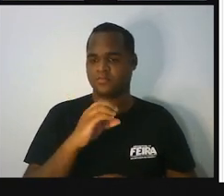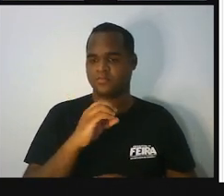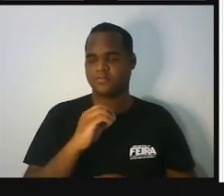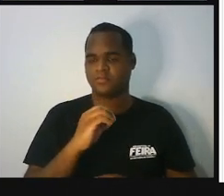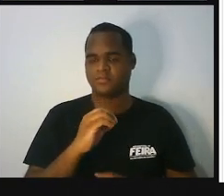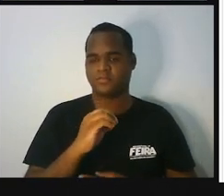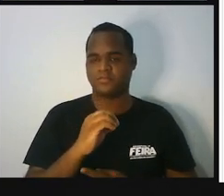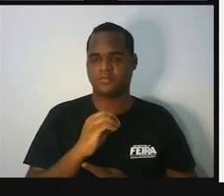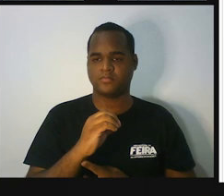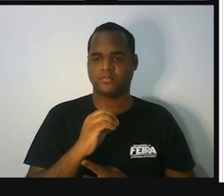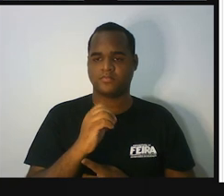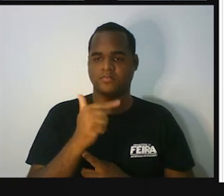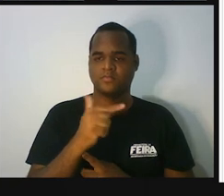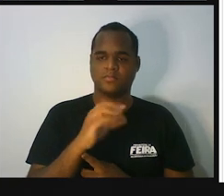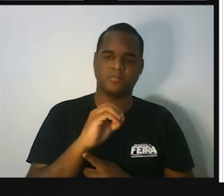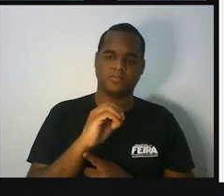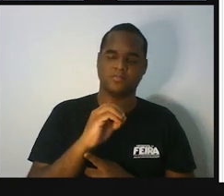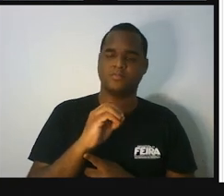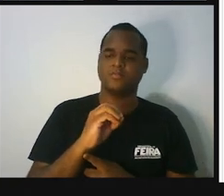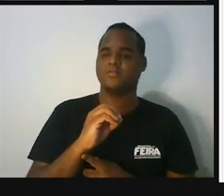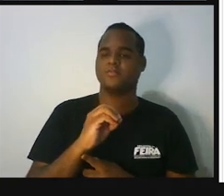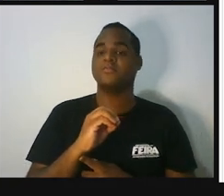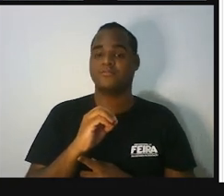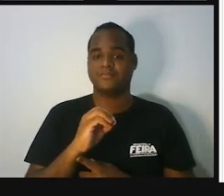120 e 120.